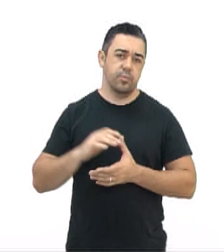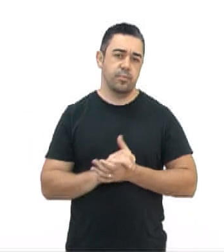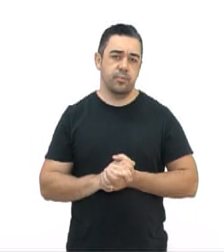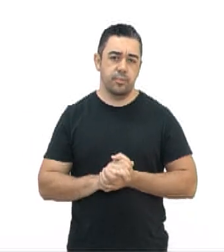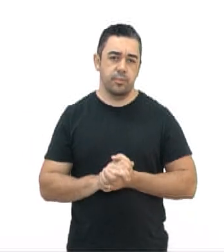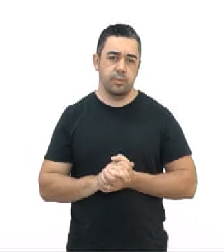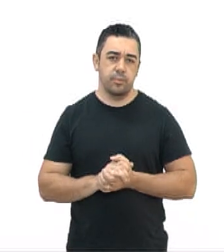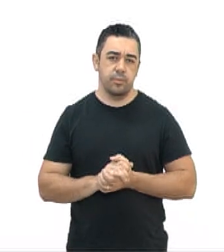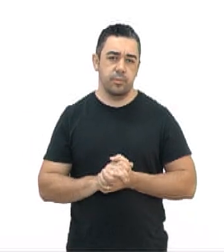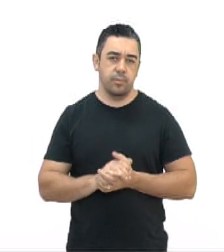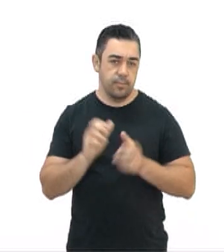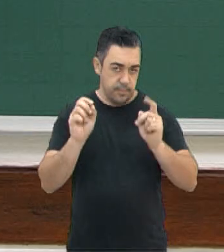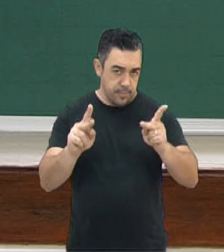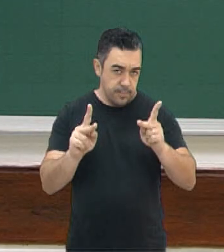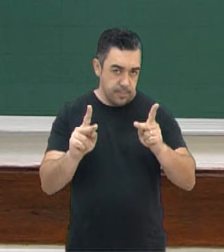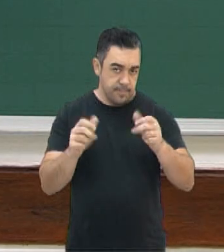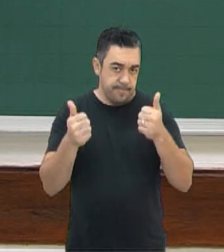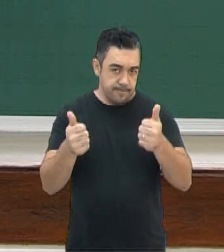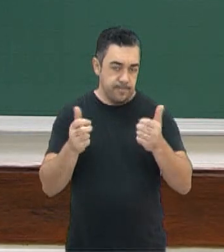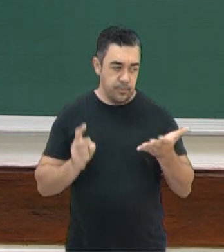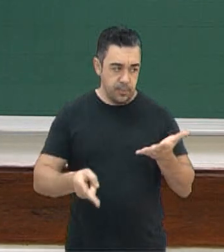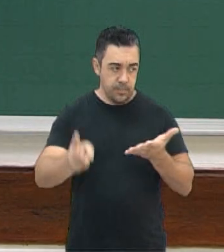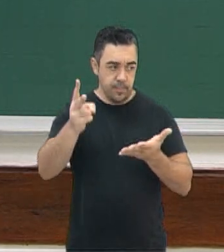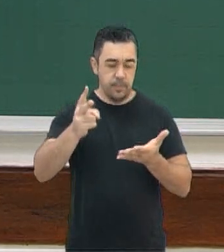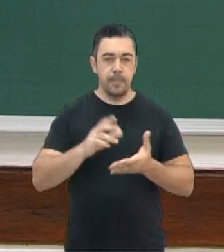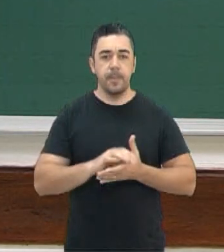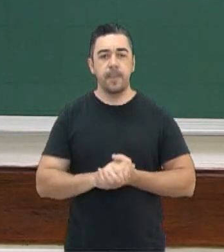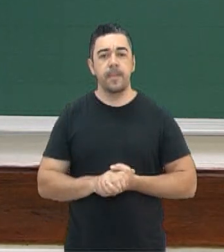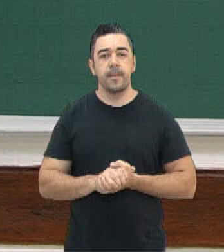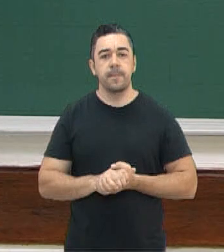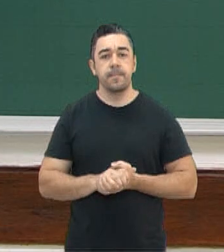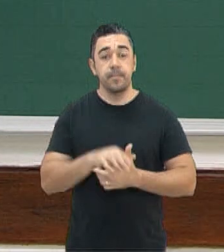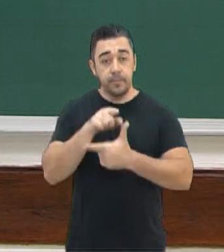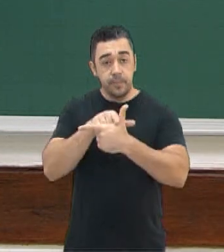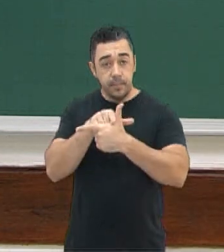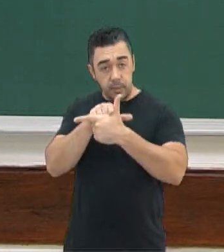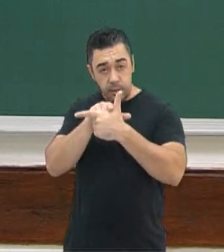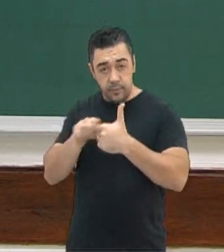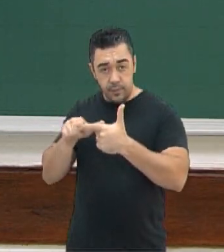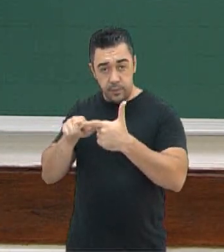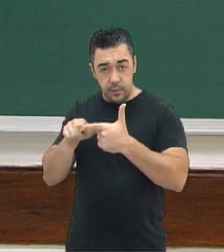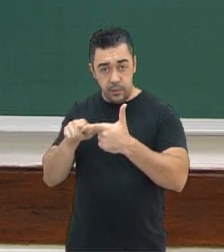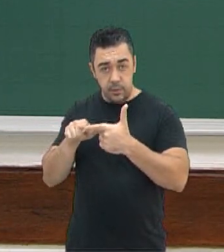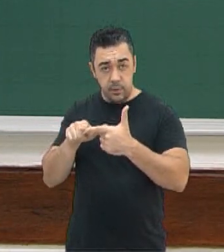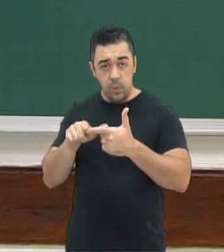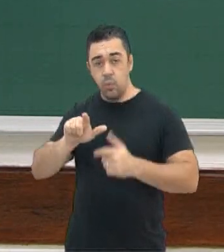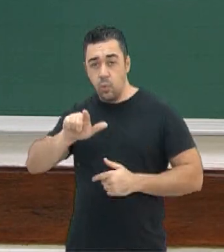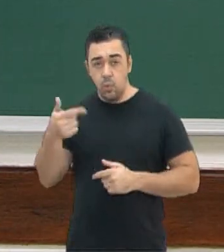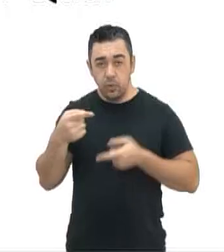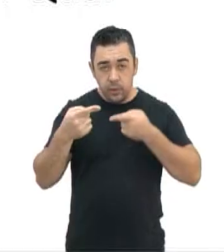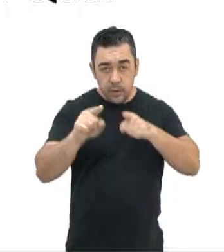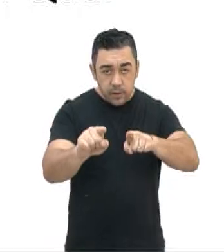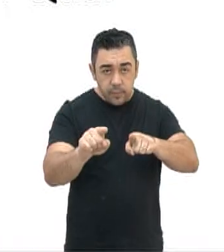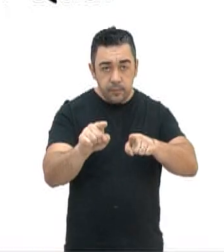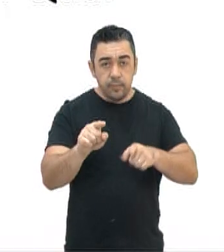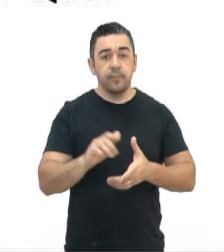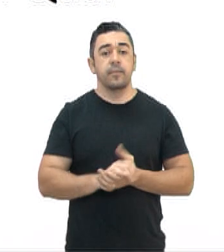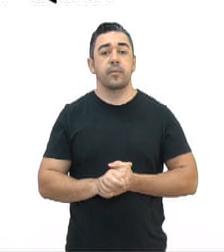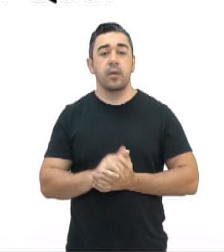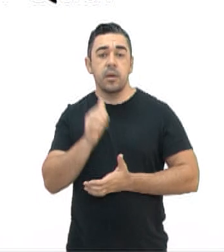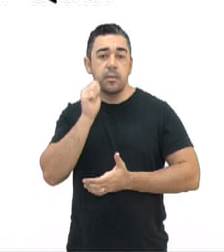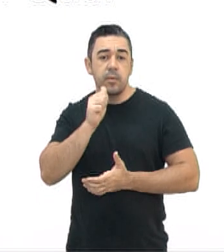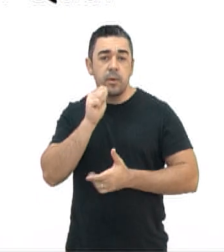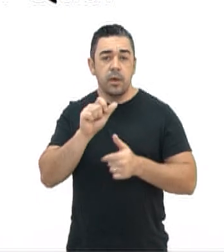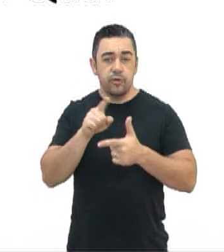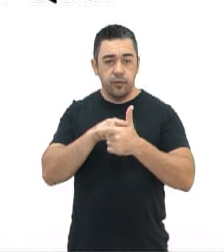ao cubo. Ok? Vamos continuar? Divisão de monômios. Outro desafio. Núbia dividiu o